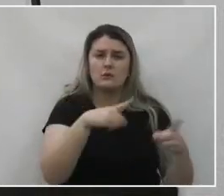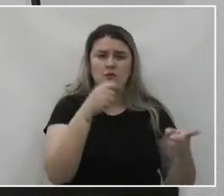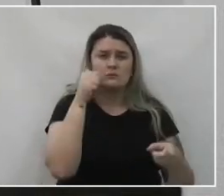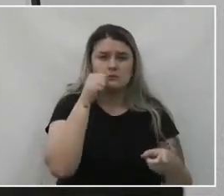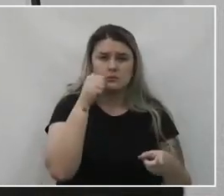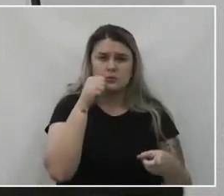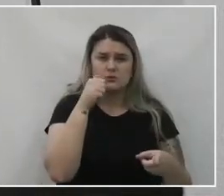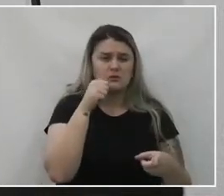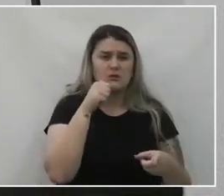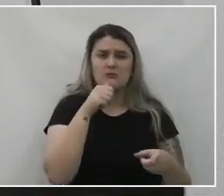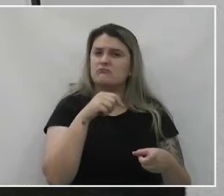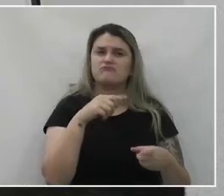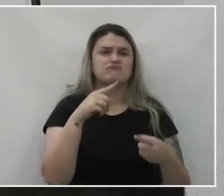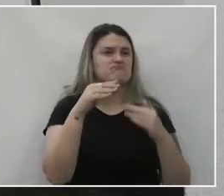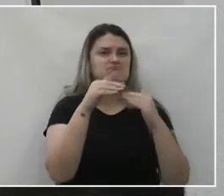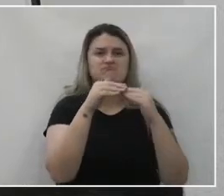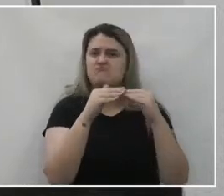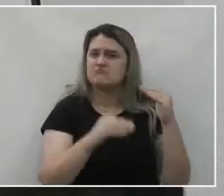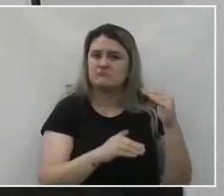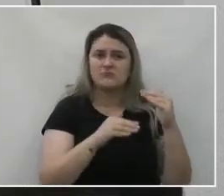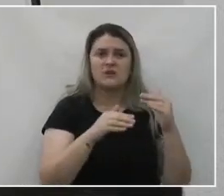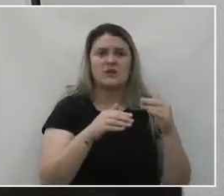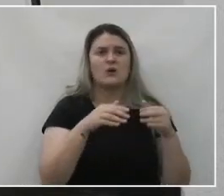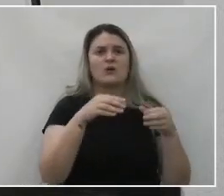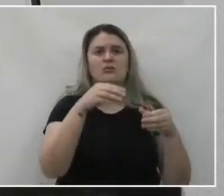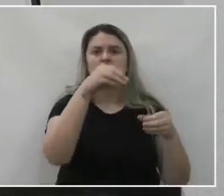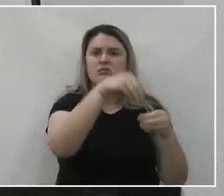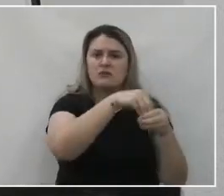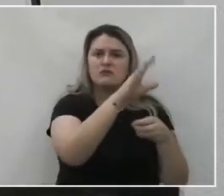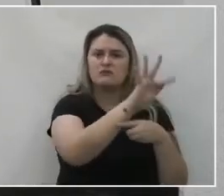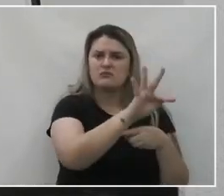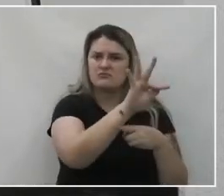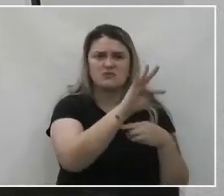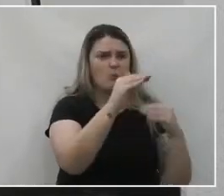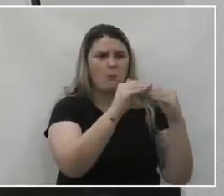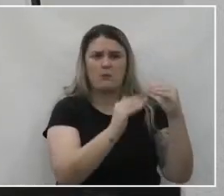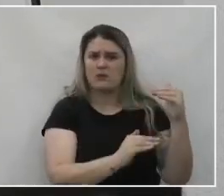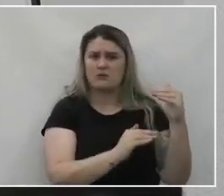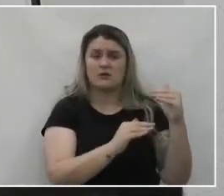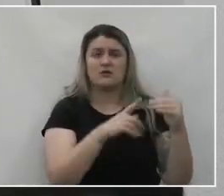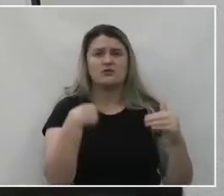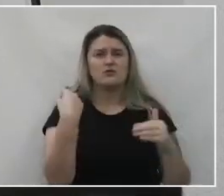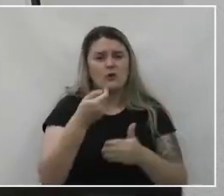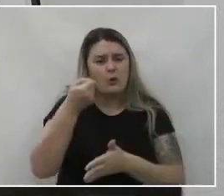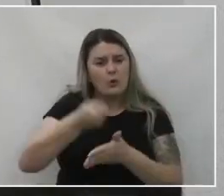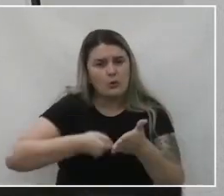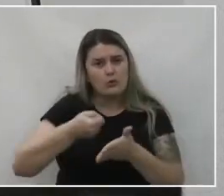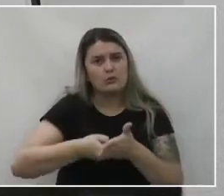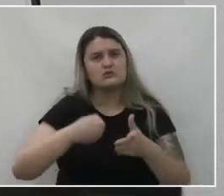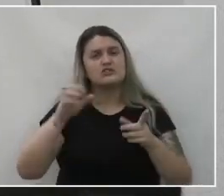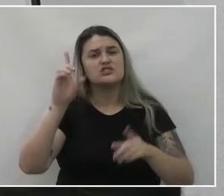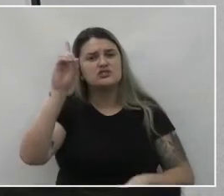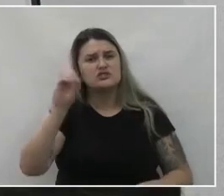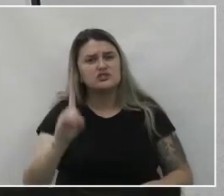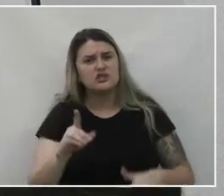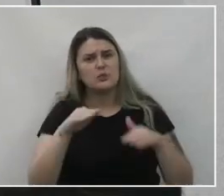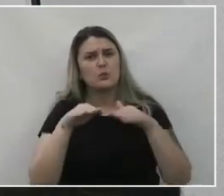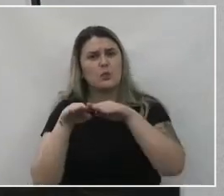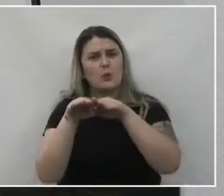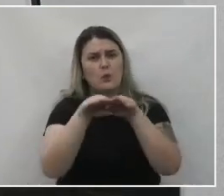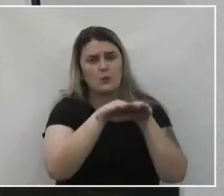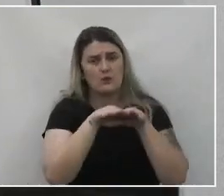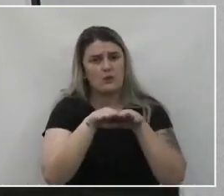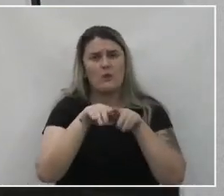ocorre, é totalmente incompatível com o ambiente acadêmico. A luta por direitos iguais e por uma vida sem violência para as